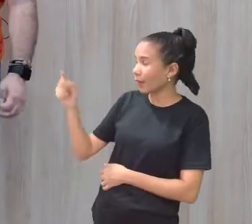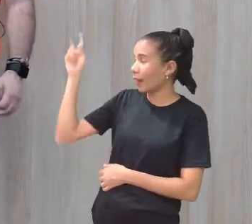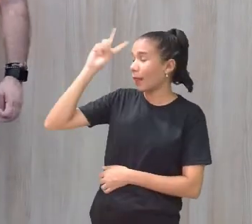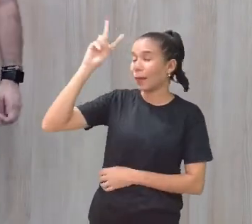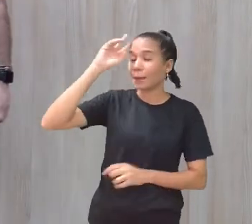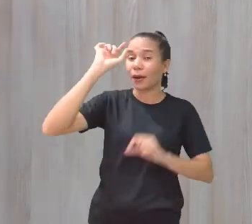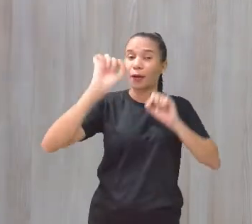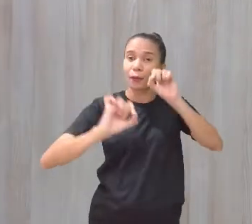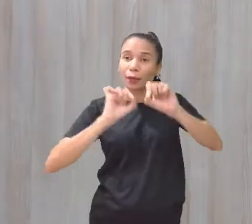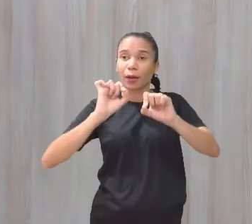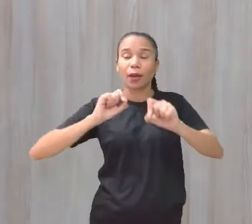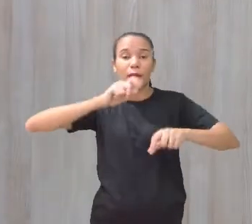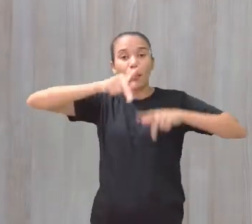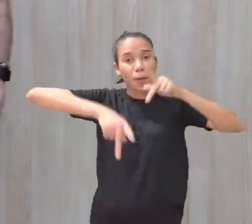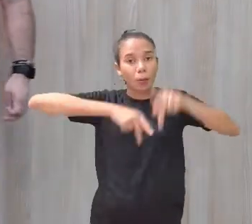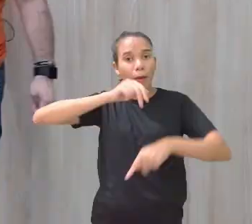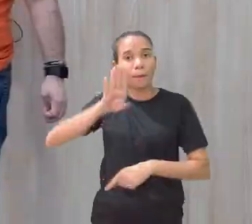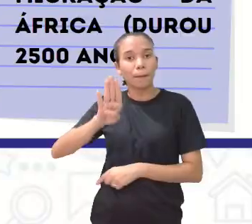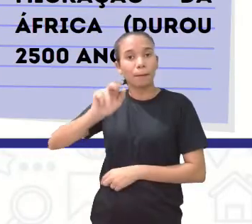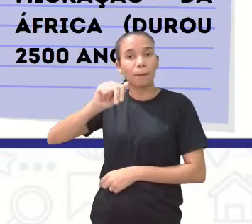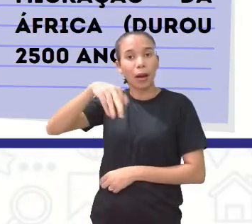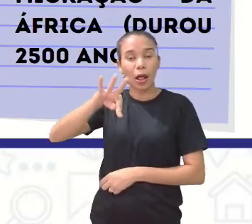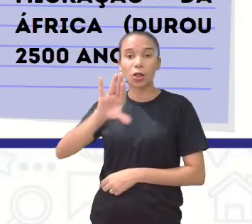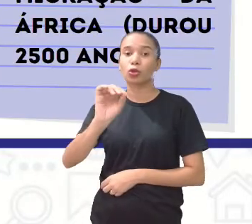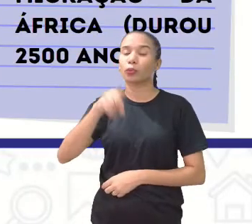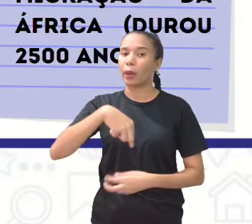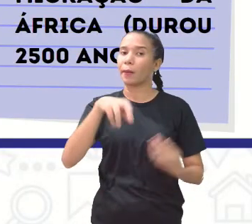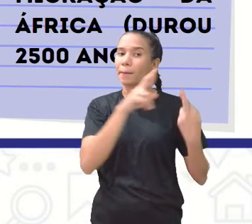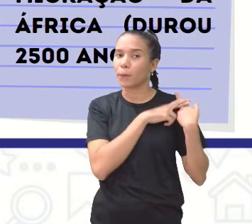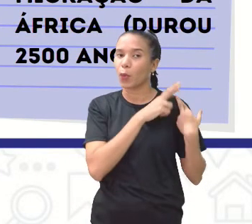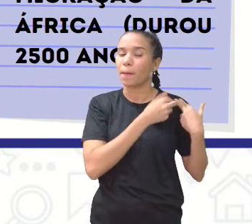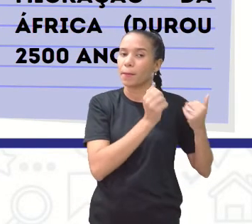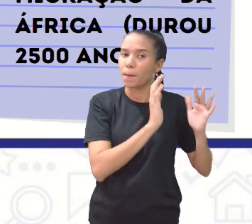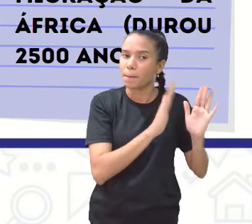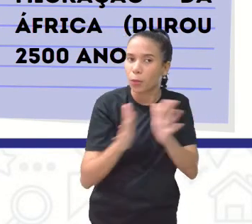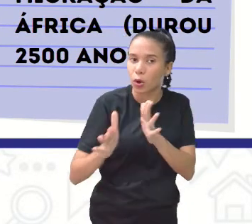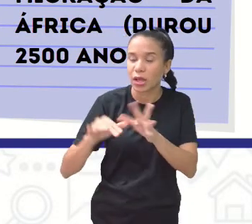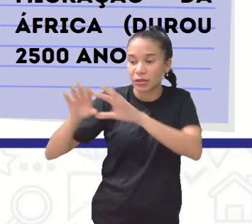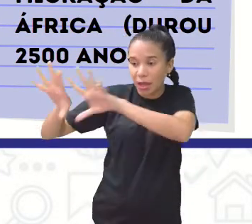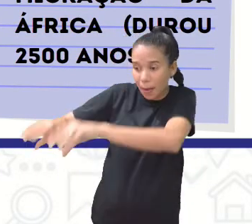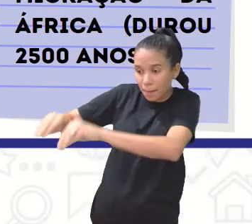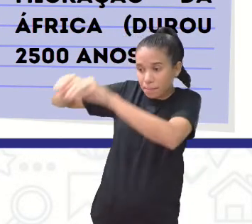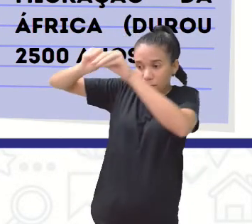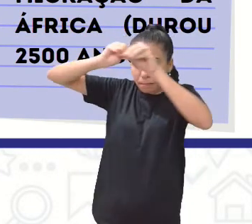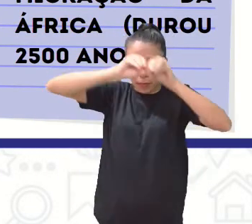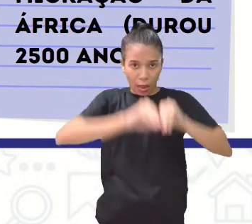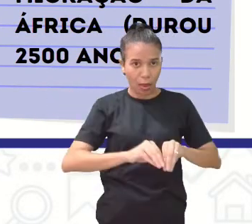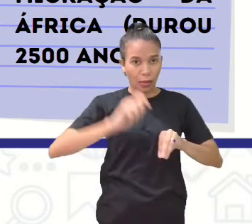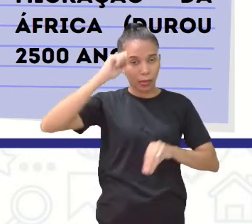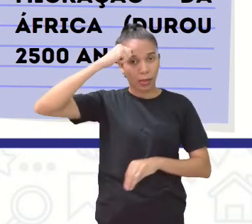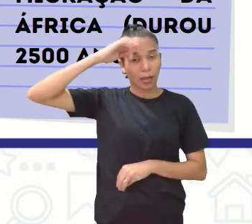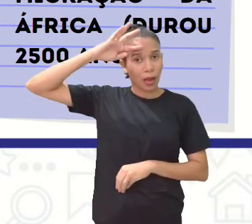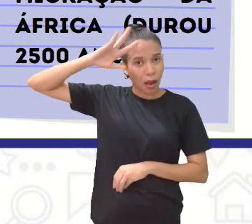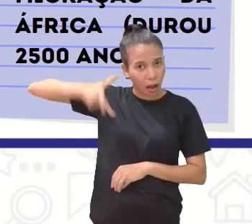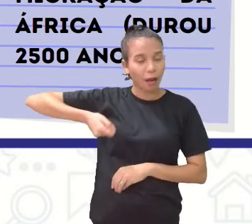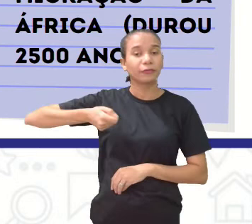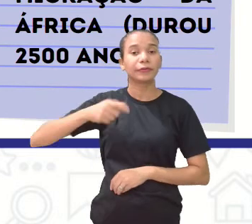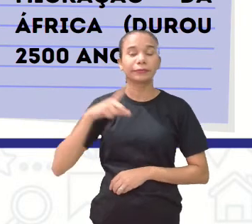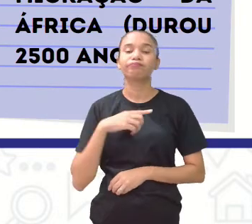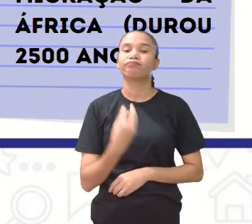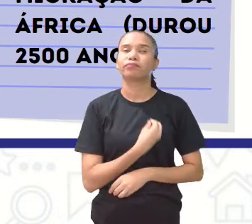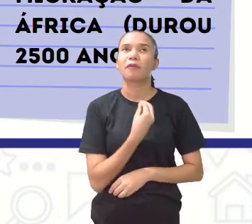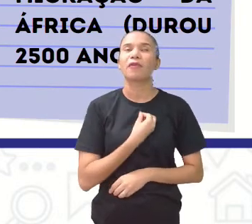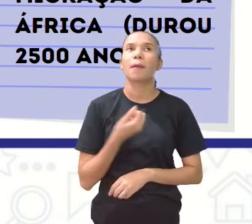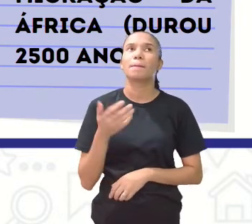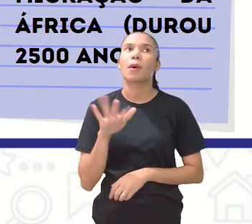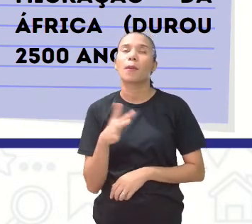que esse povo também foi responsável pelo maior processo de migração da África. Eles duraram ali, mais